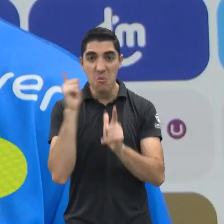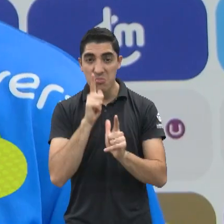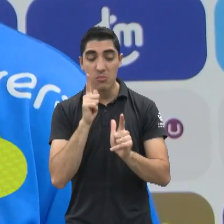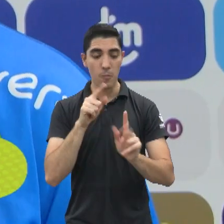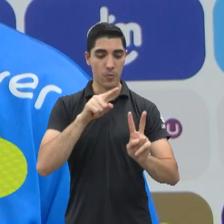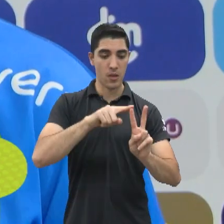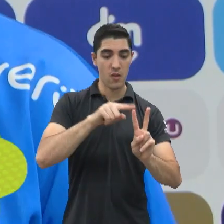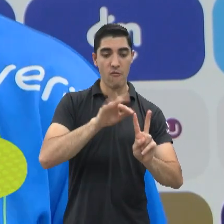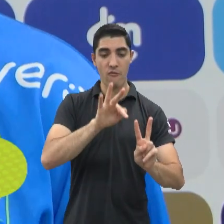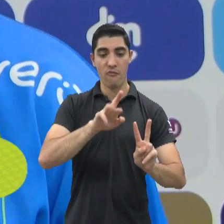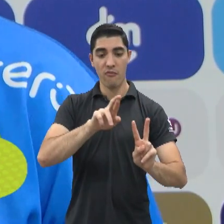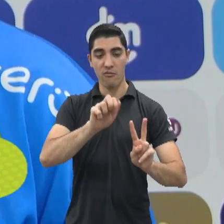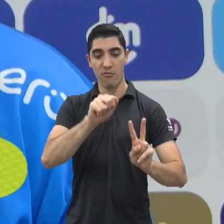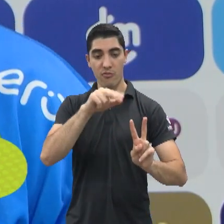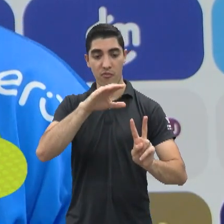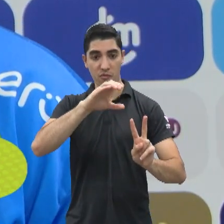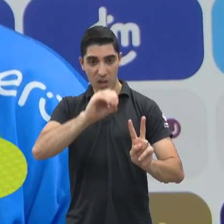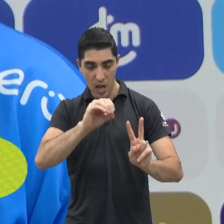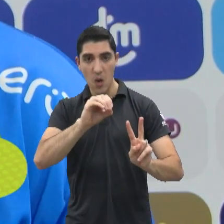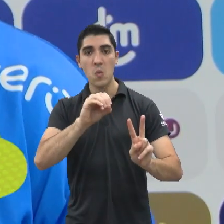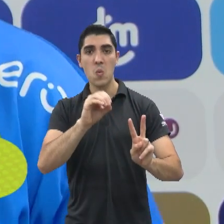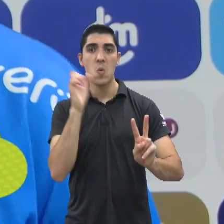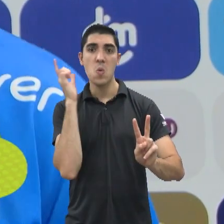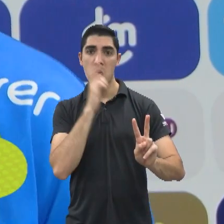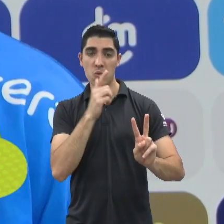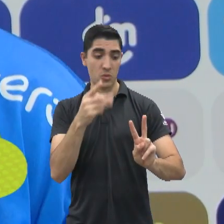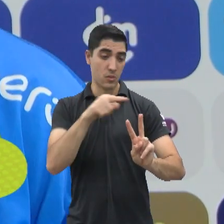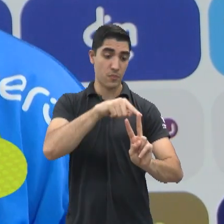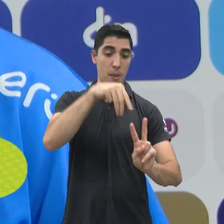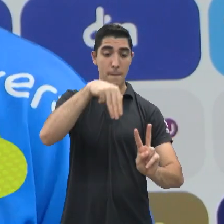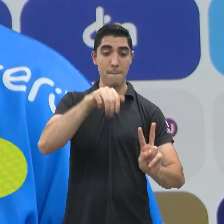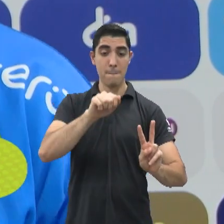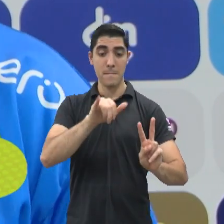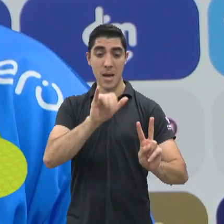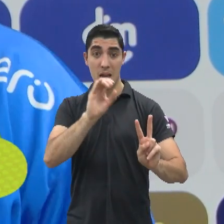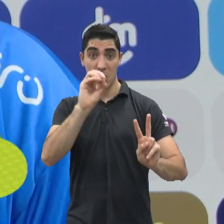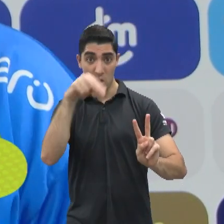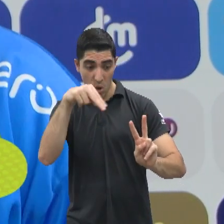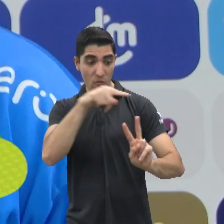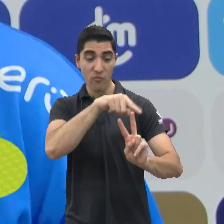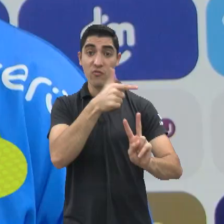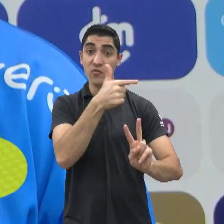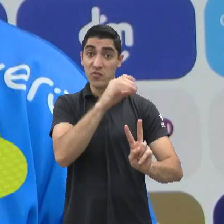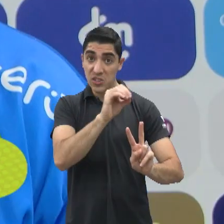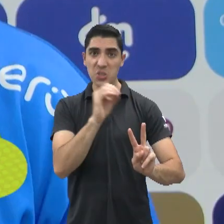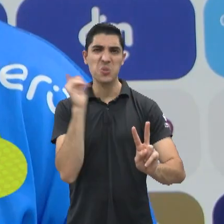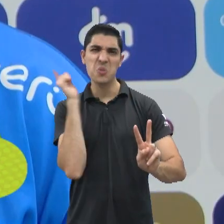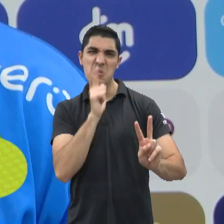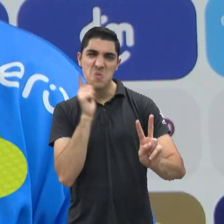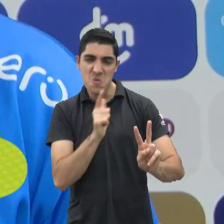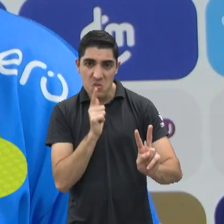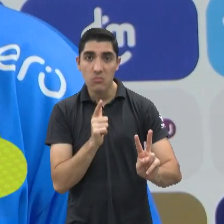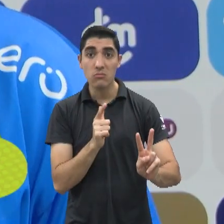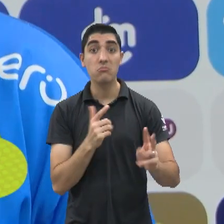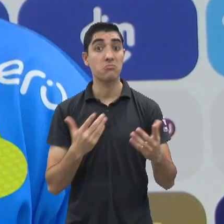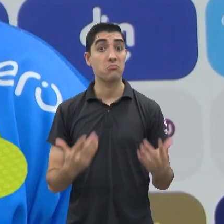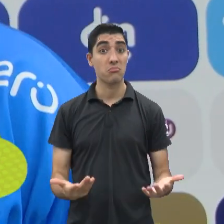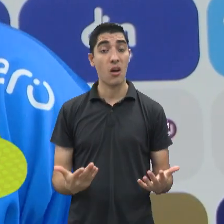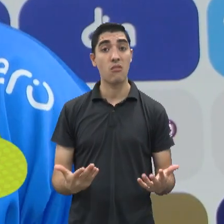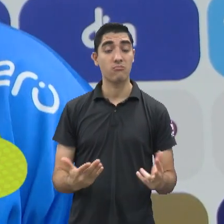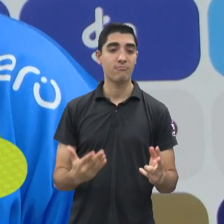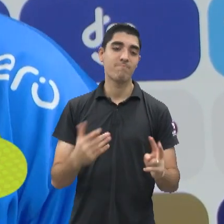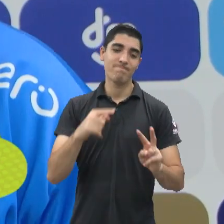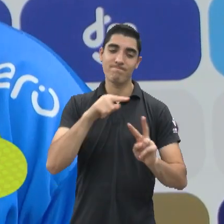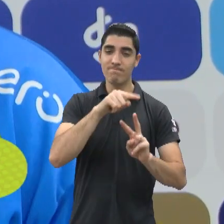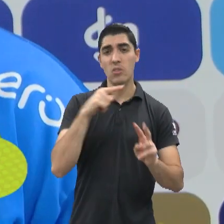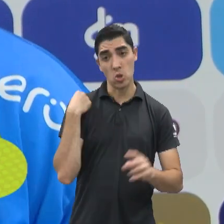rodou a 50% das bolas, recebeu acho que 23 bolas, o Michael 20, os outros não passaram, ninguém teve 2 dígitos, então foi um jogo dentro daquilo que a